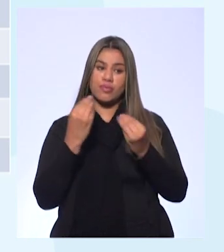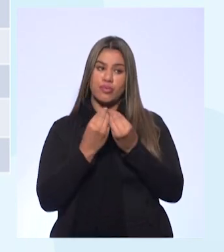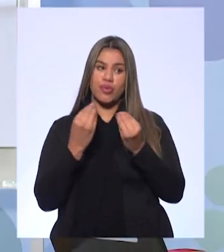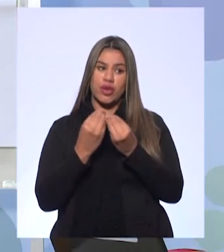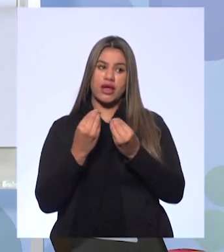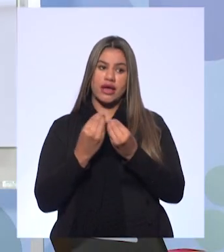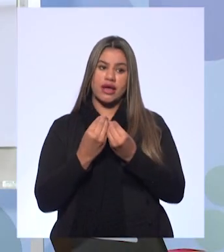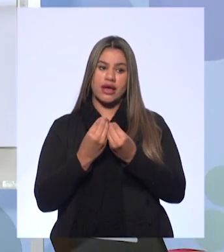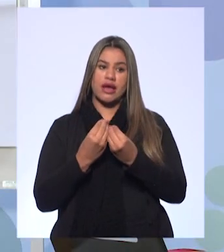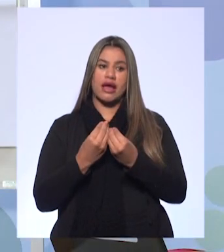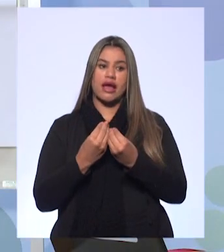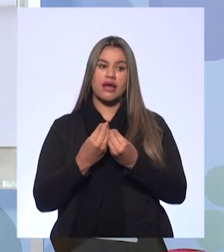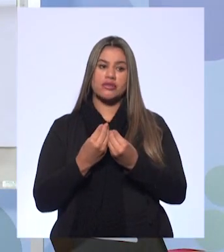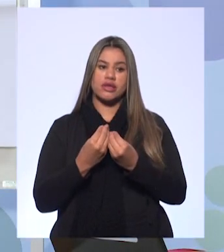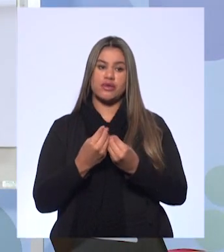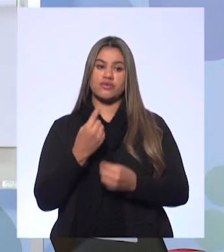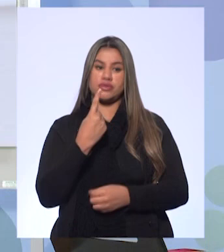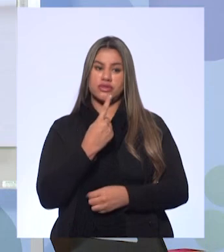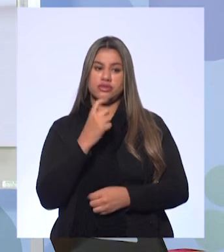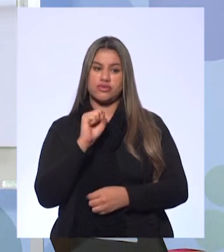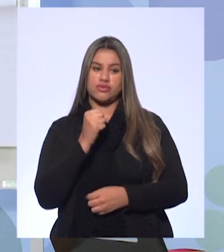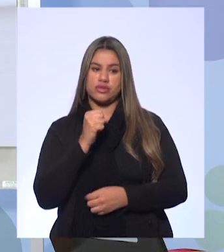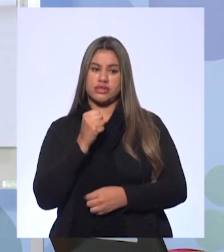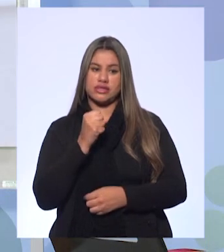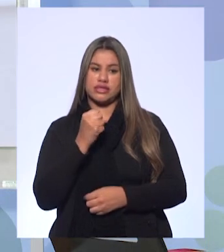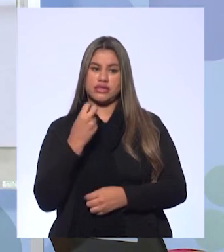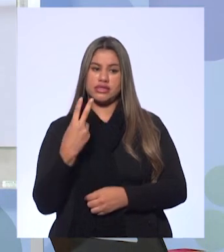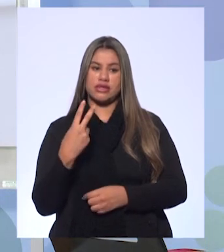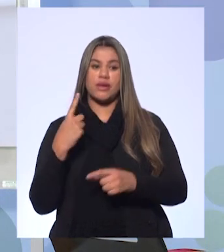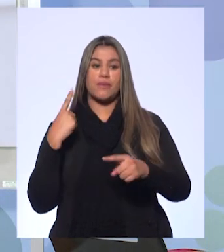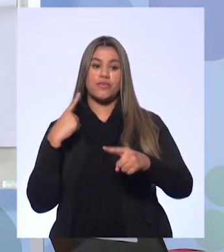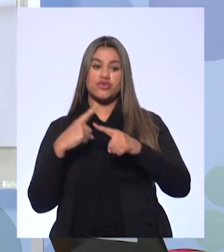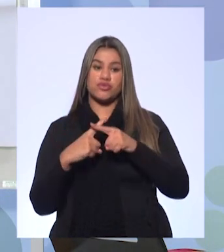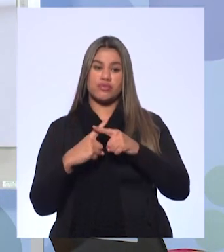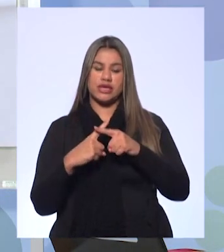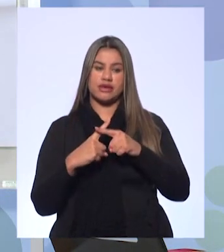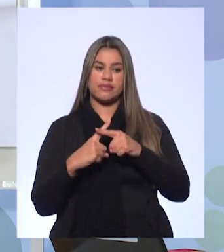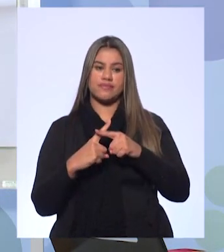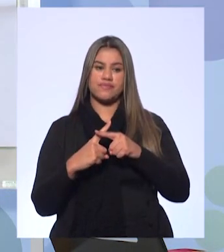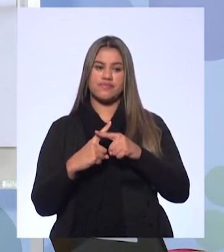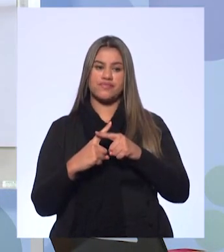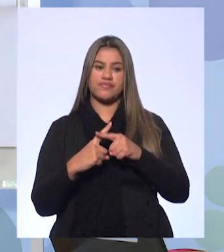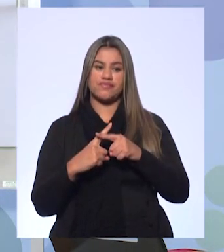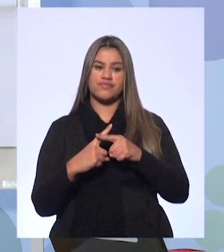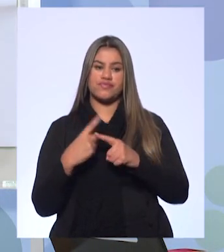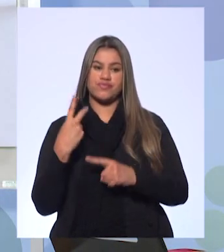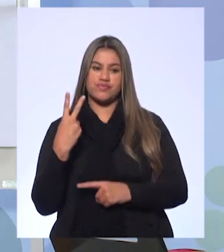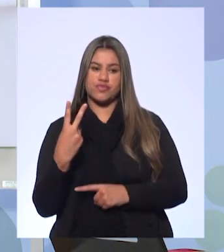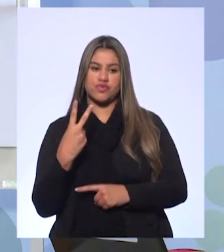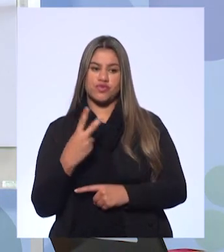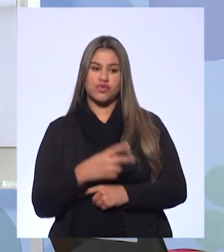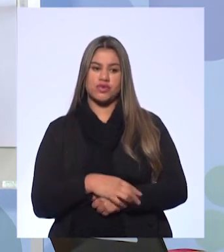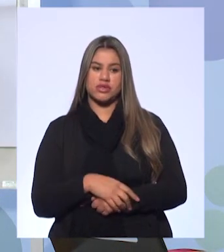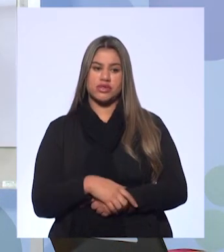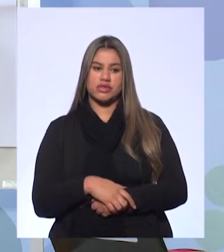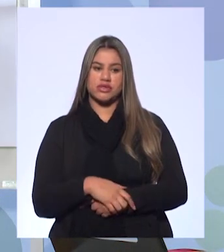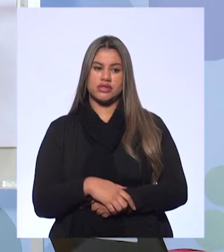pegar este valor aqui e multiplicar por 2, que vai dar